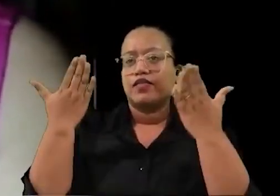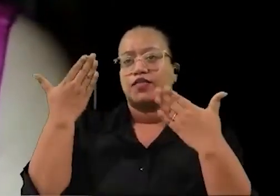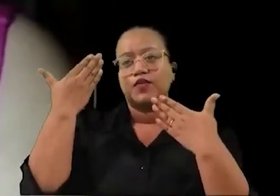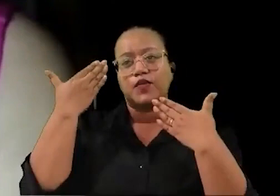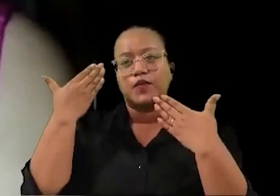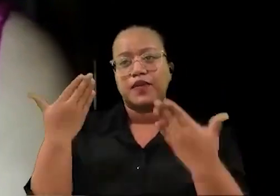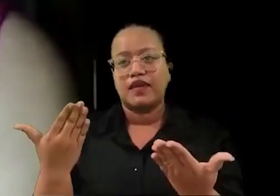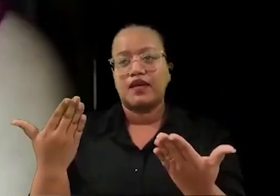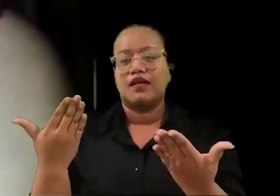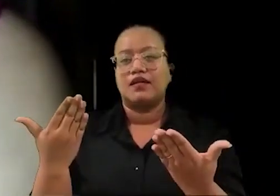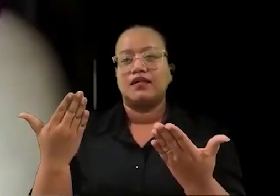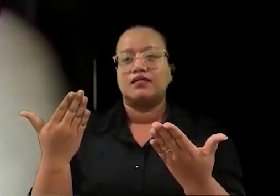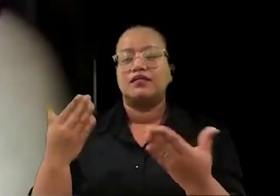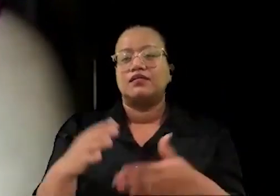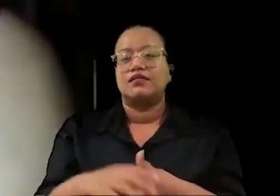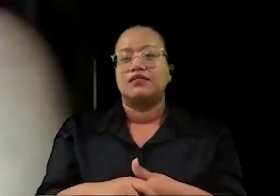colega,